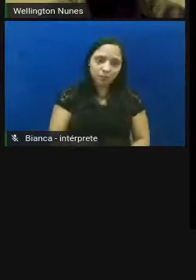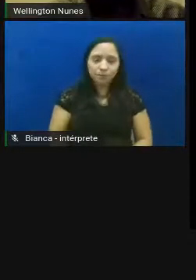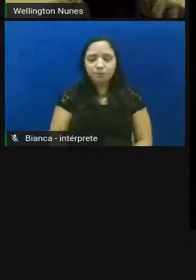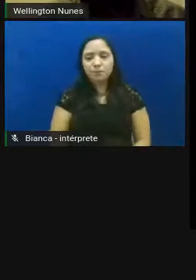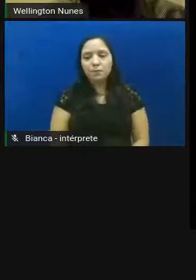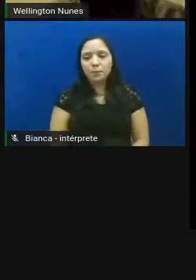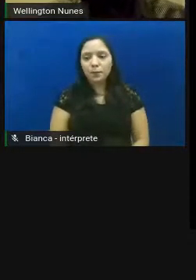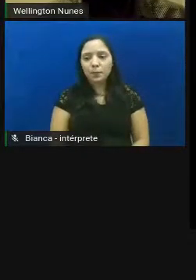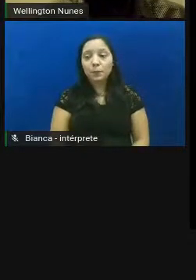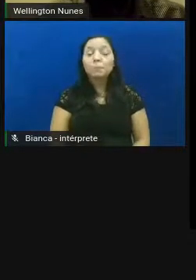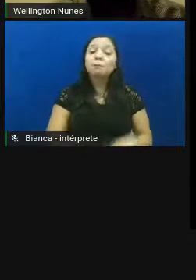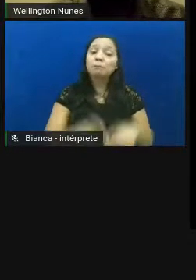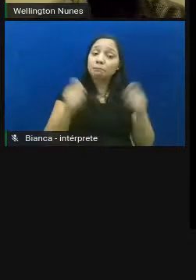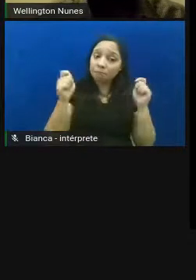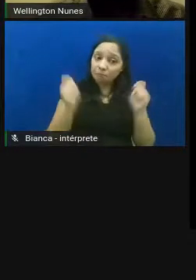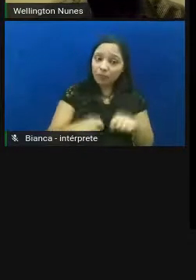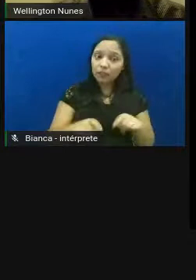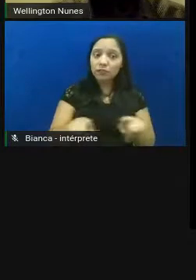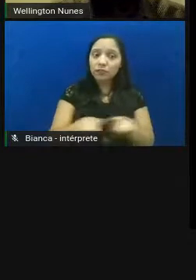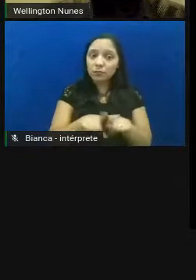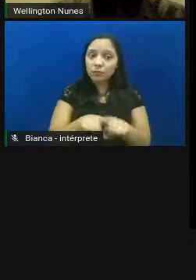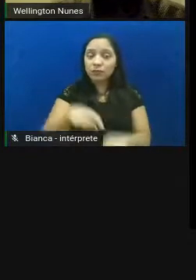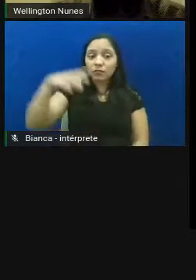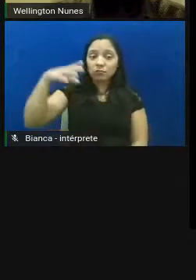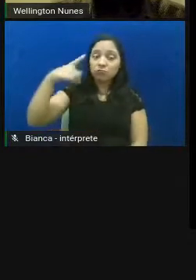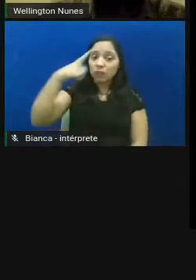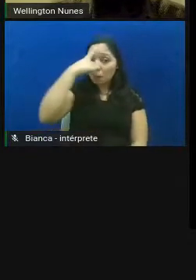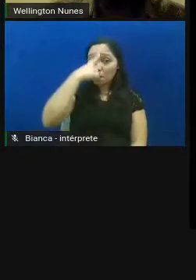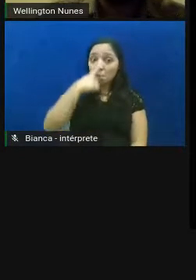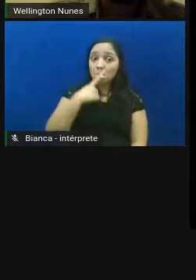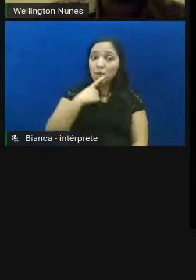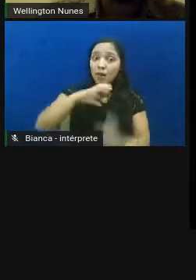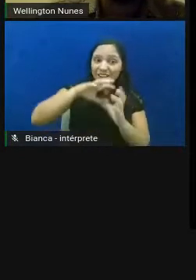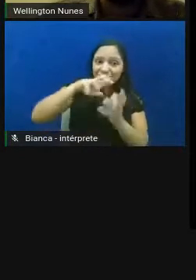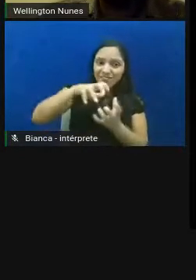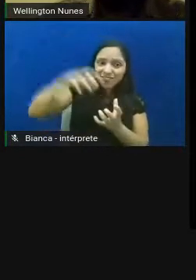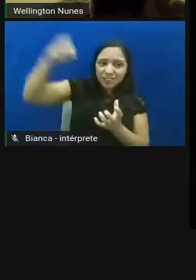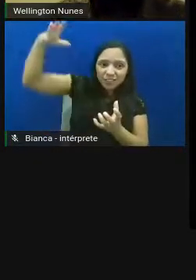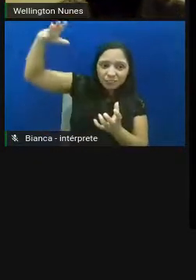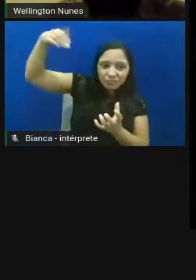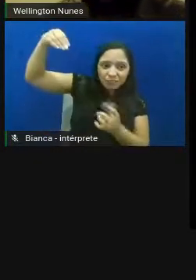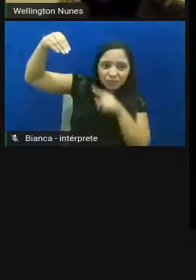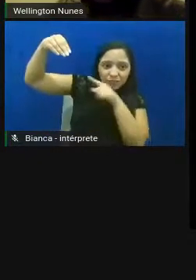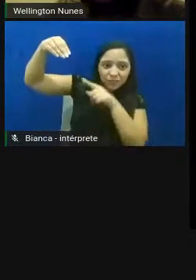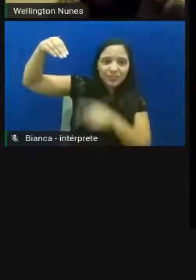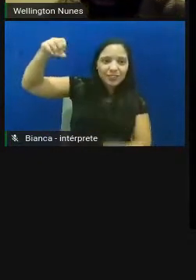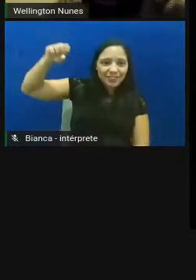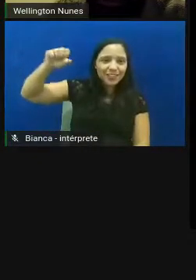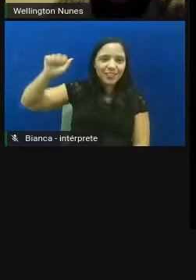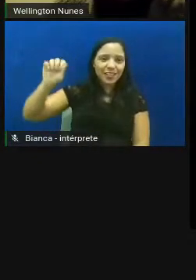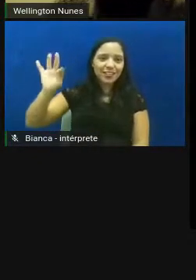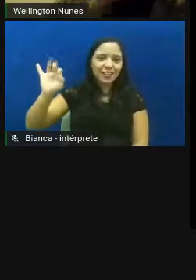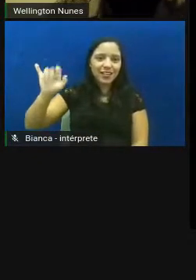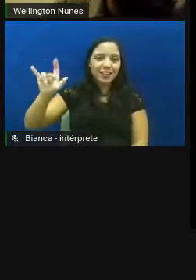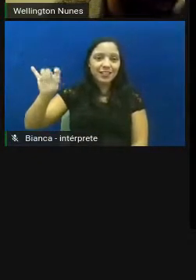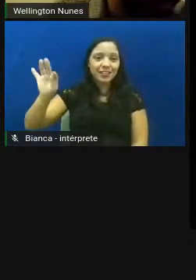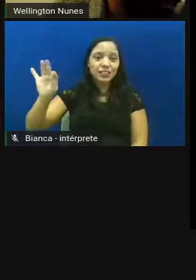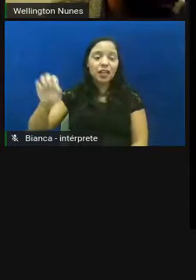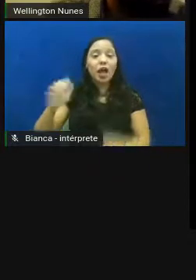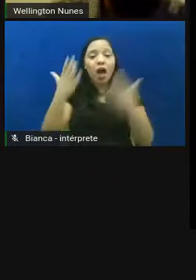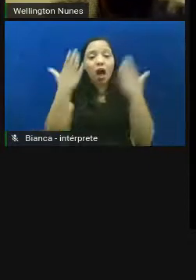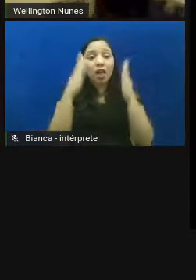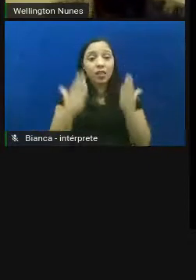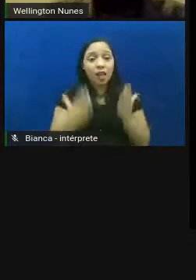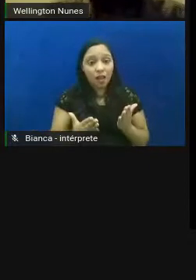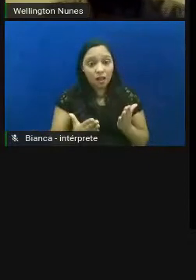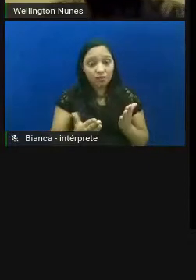E possibilita também, por meio de imagem de satélite, fazer o que a gente chama de análise multitemporal. Ou seja, o uso de cobertura do